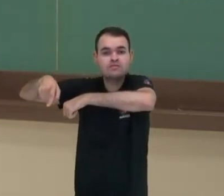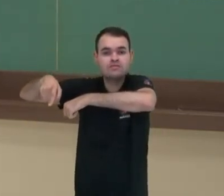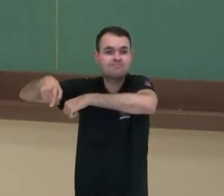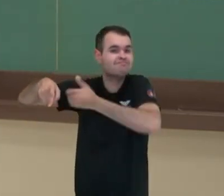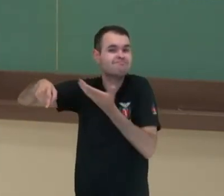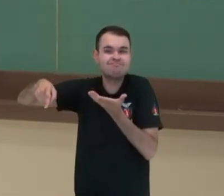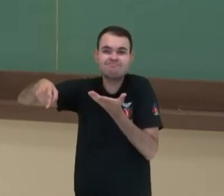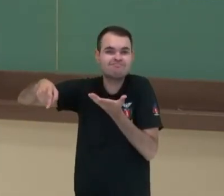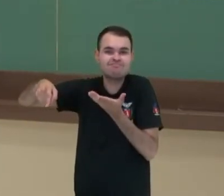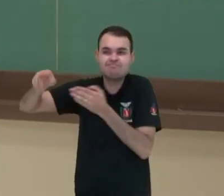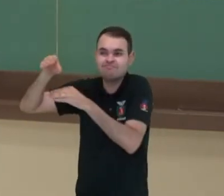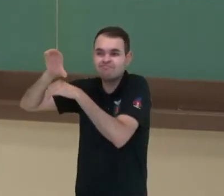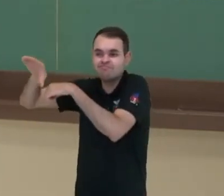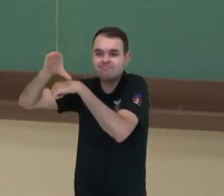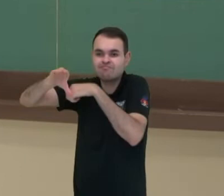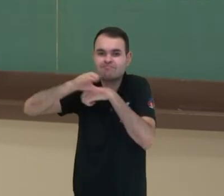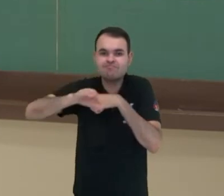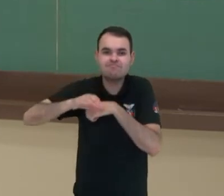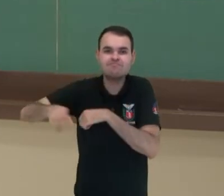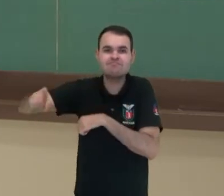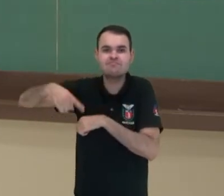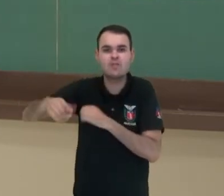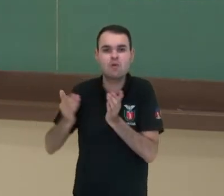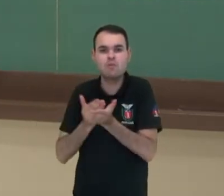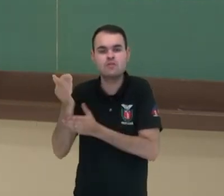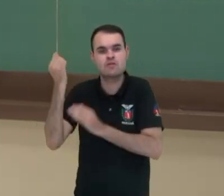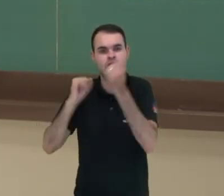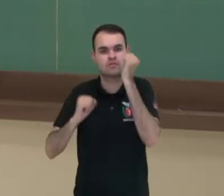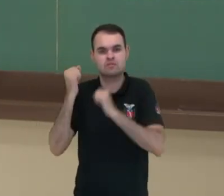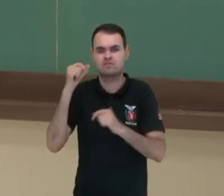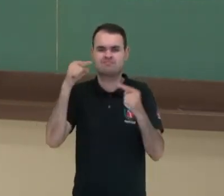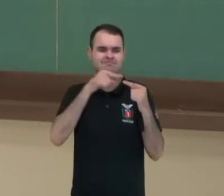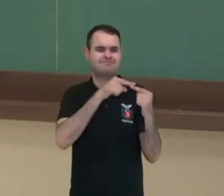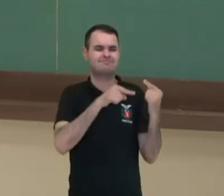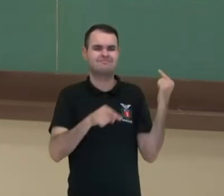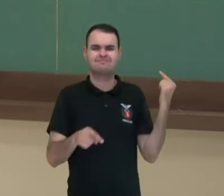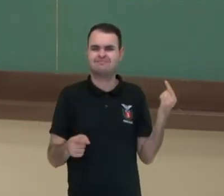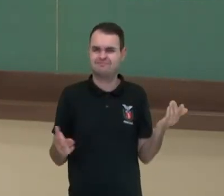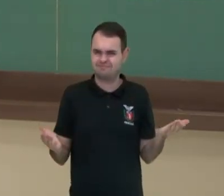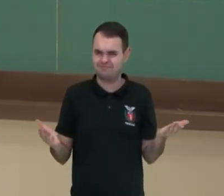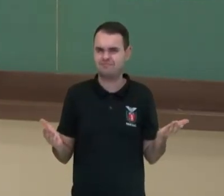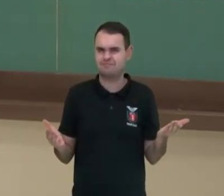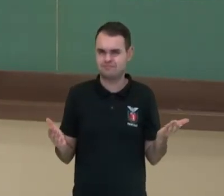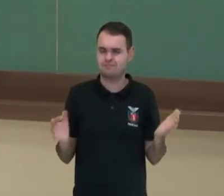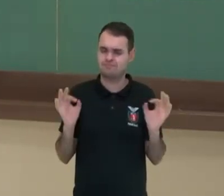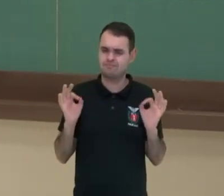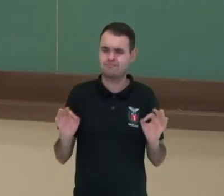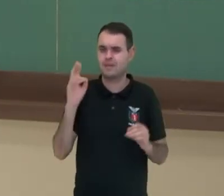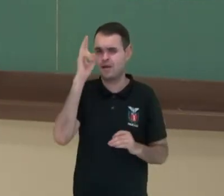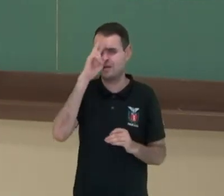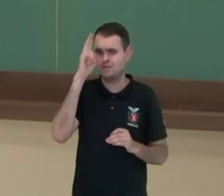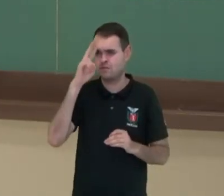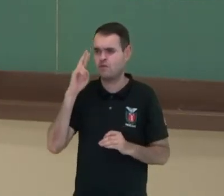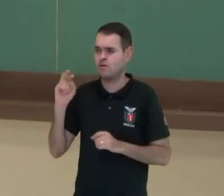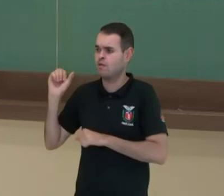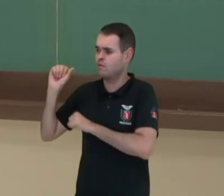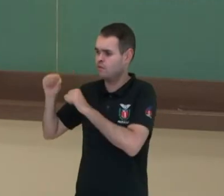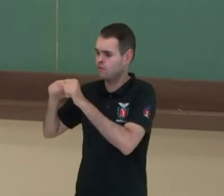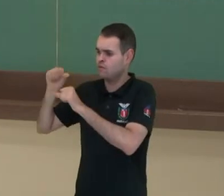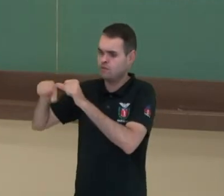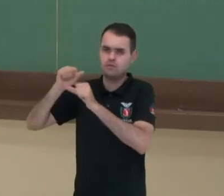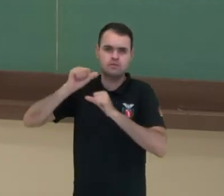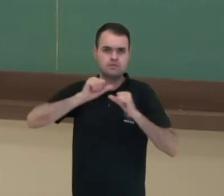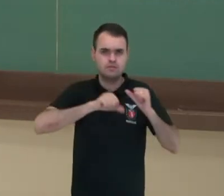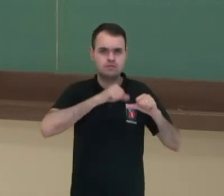né, enfim, que começou a Revolução Industrial. Não fazia sentido. Então, realmente, a história está sempre sendo recontada